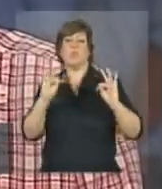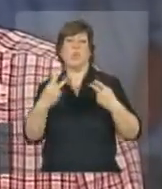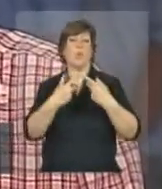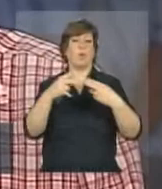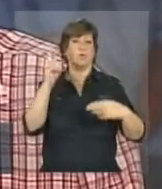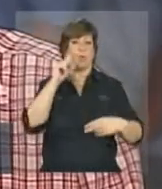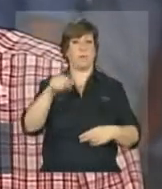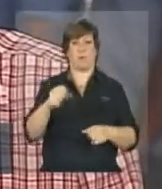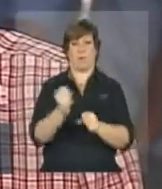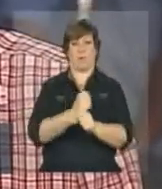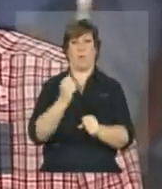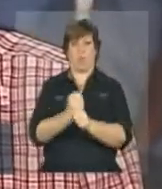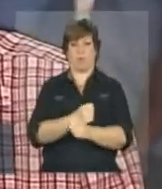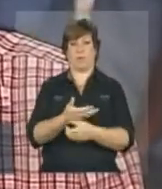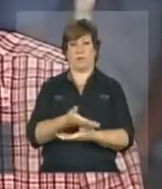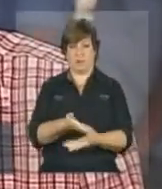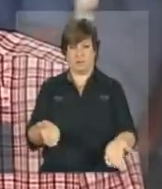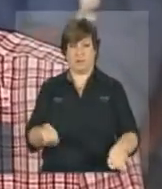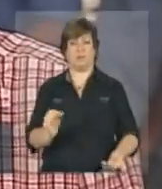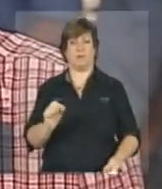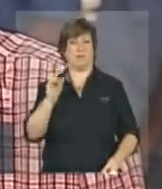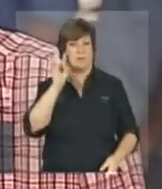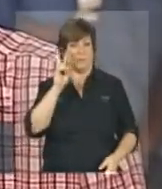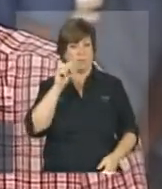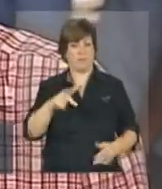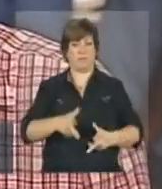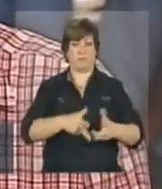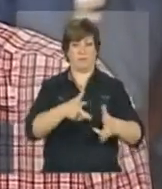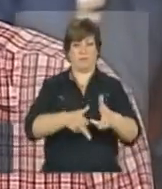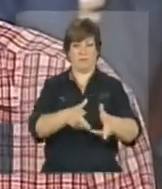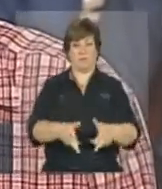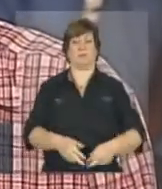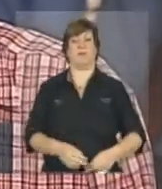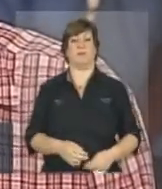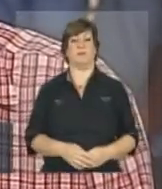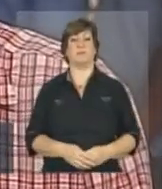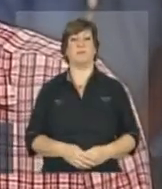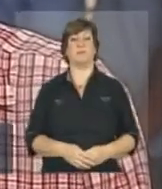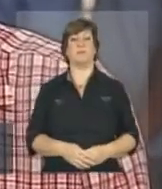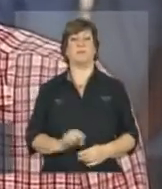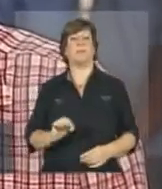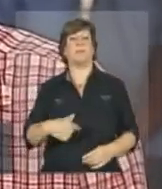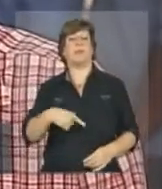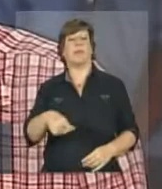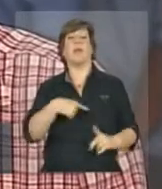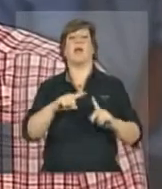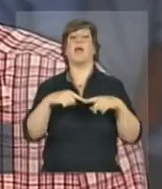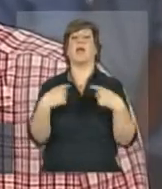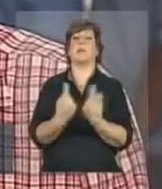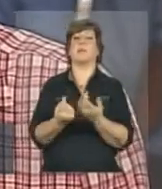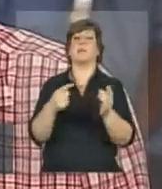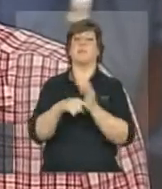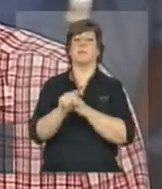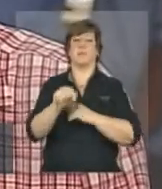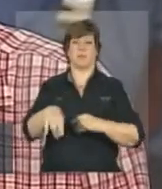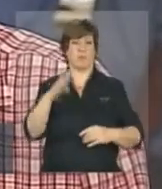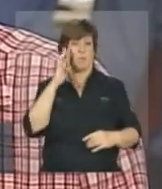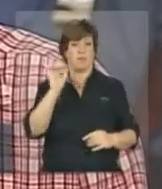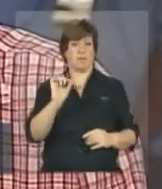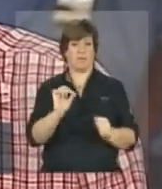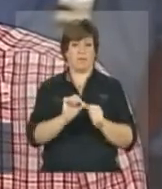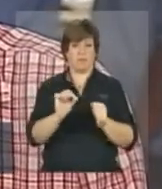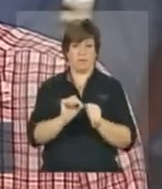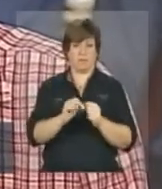aspectos relacionados ao desenvolvimento das obras da Ferrovia Transnordestina. Como na reunião desta quarta-feira, serão cobrados dos empresários